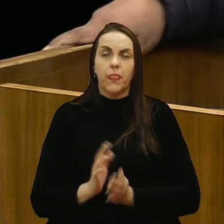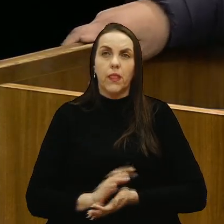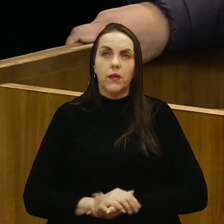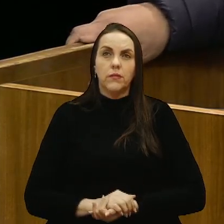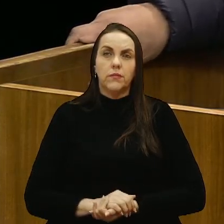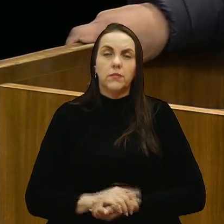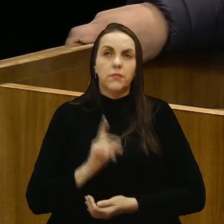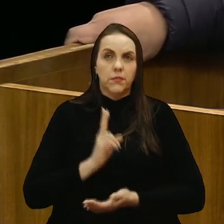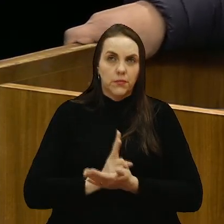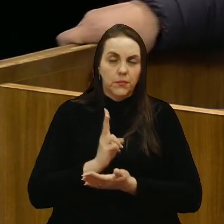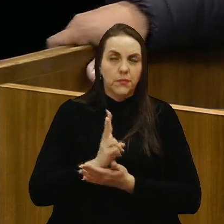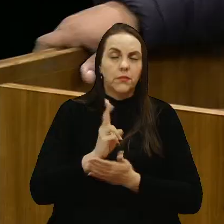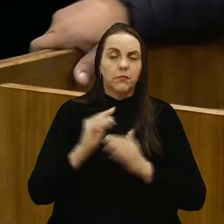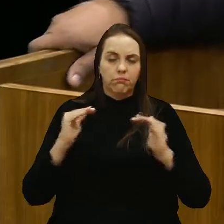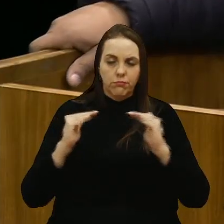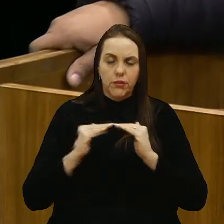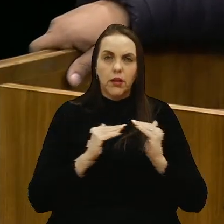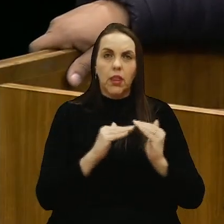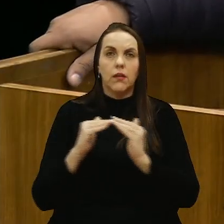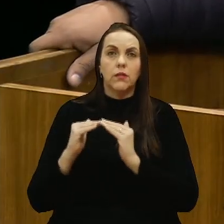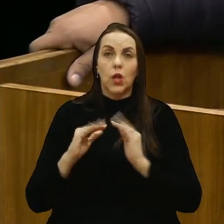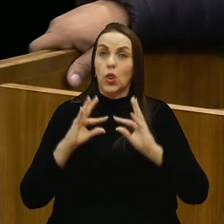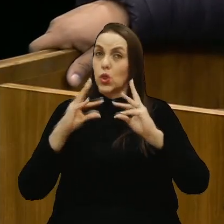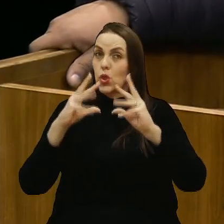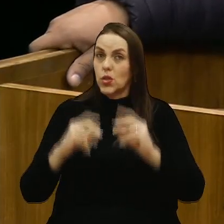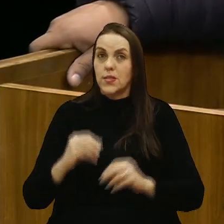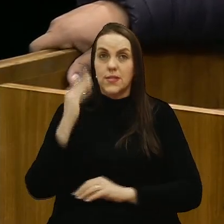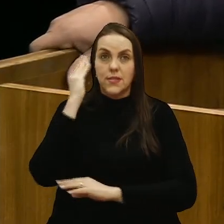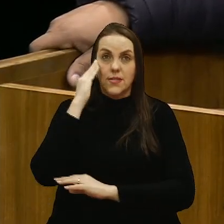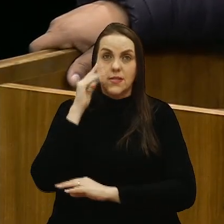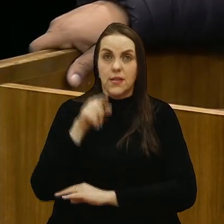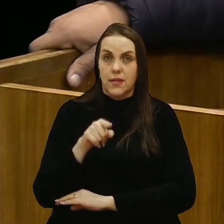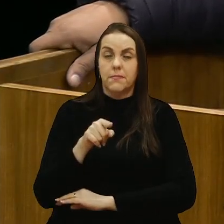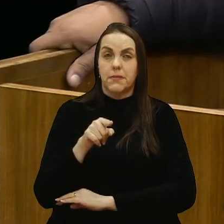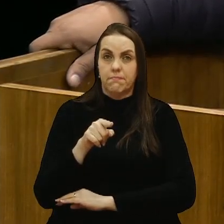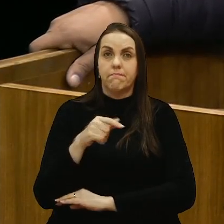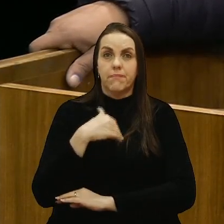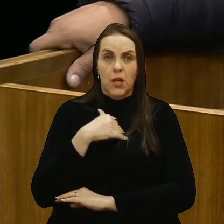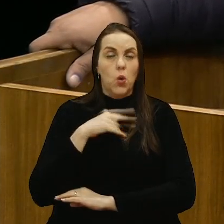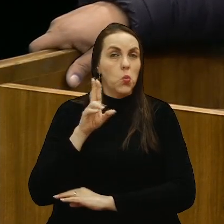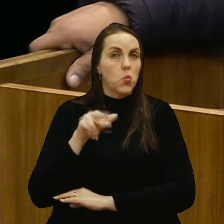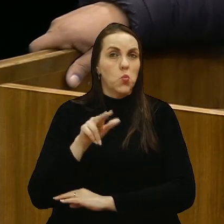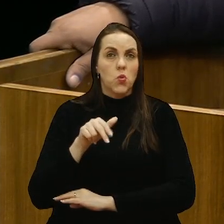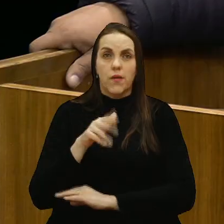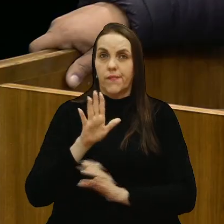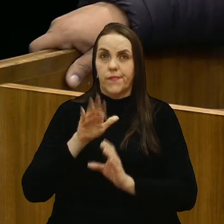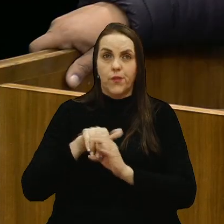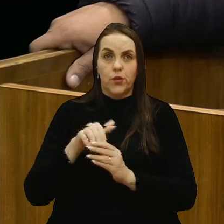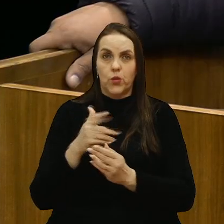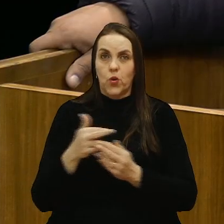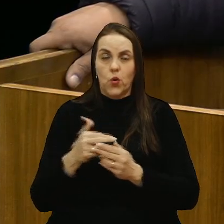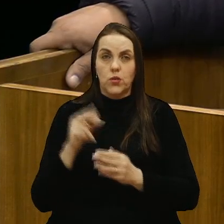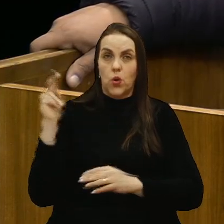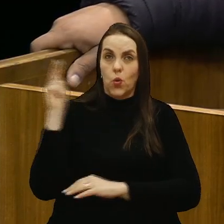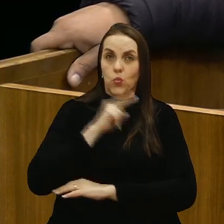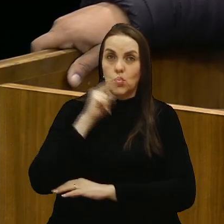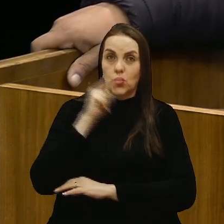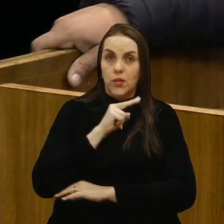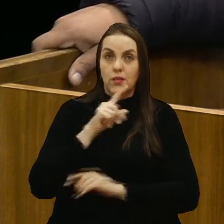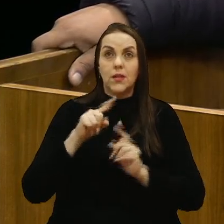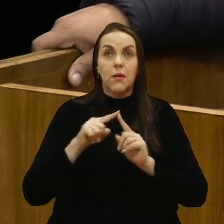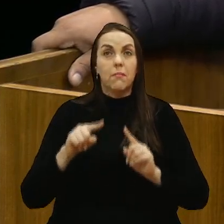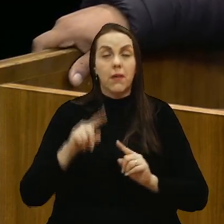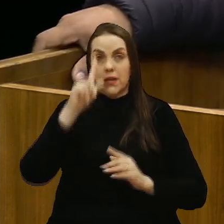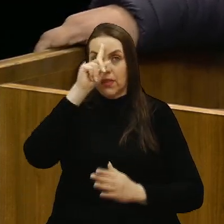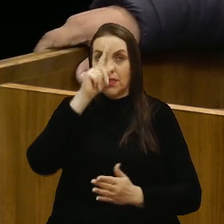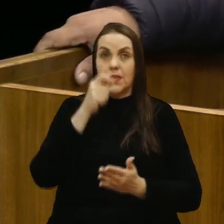Para manter a coerência, todos aqui sabem que eu jamais voto qualquer coisa em regime de urgência. Mas como a decisão foi